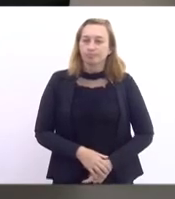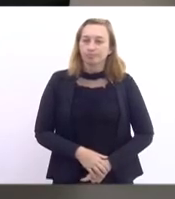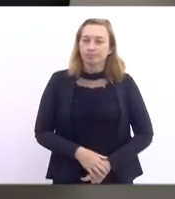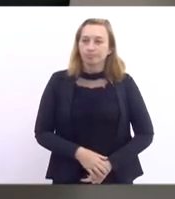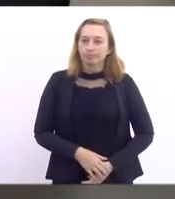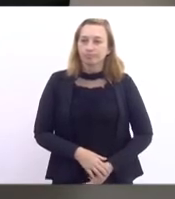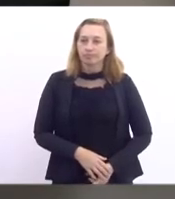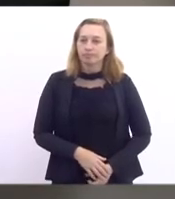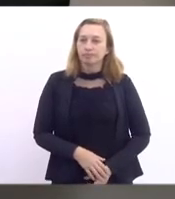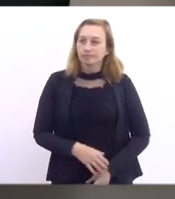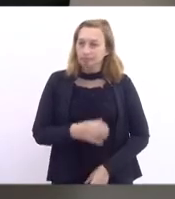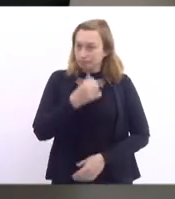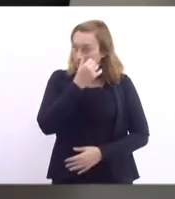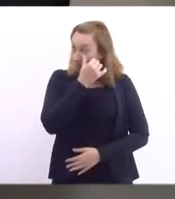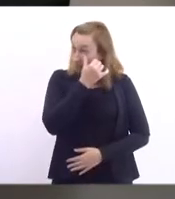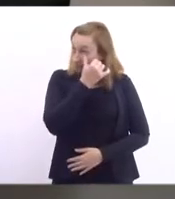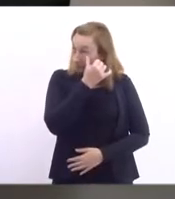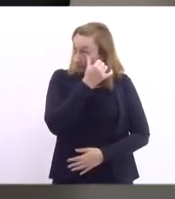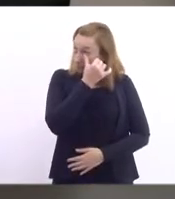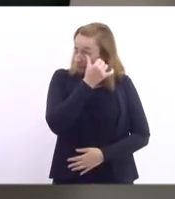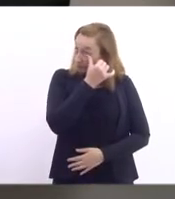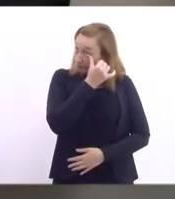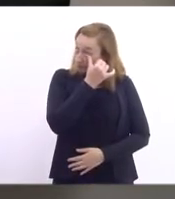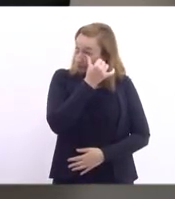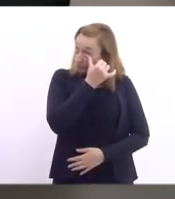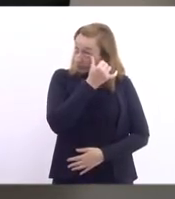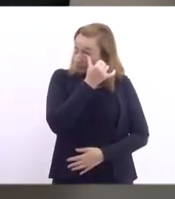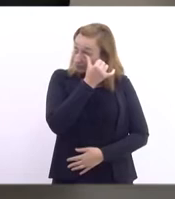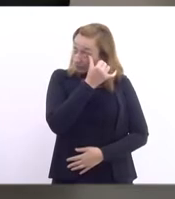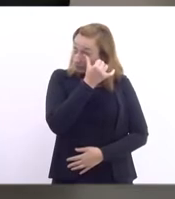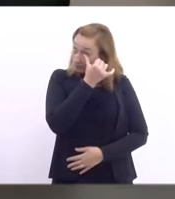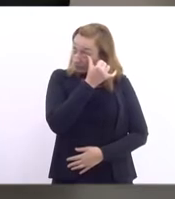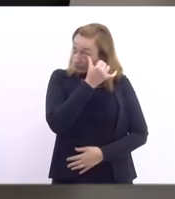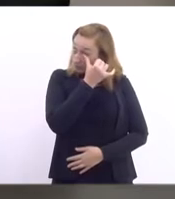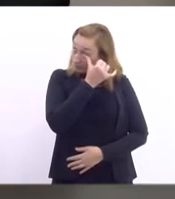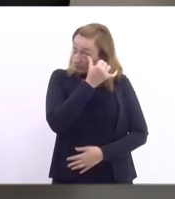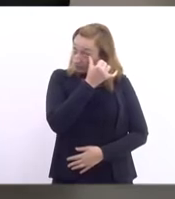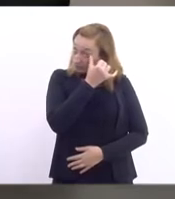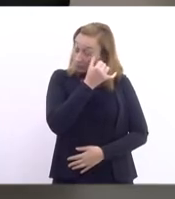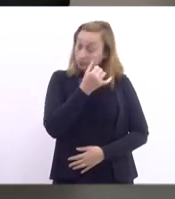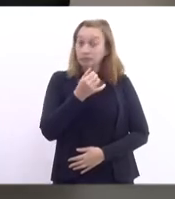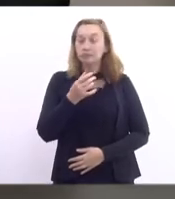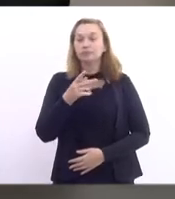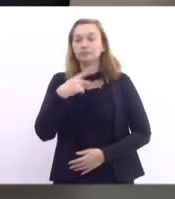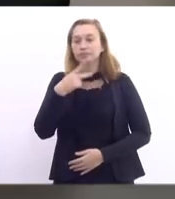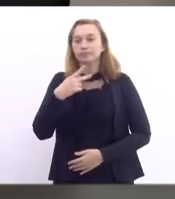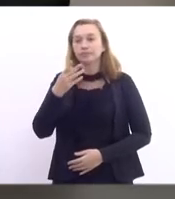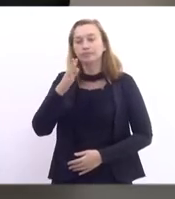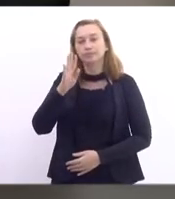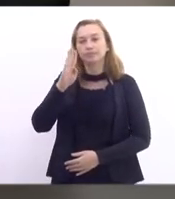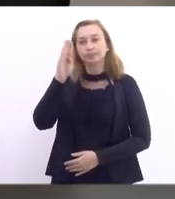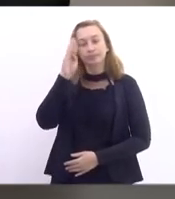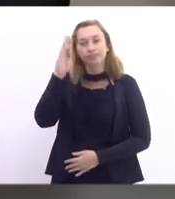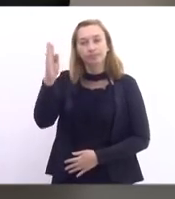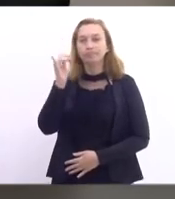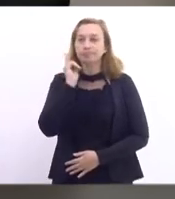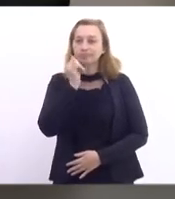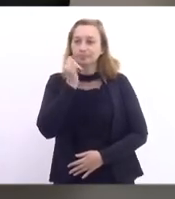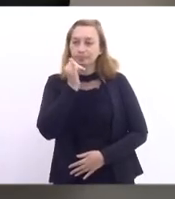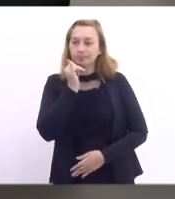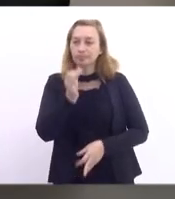principais relatórios de os principais expressões do tribunal foram feitas